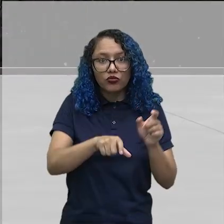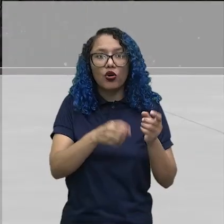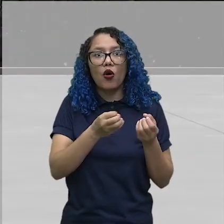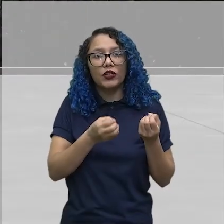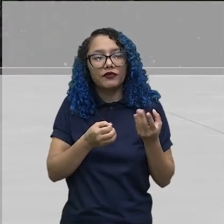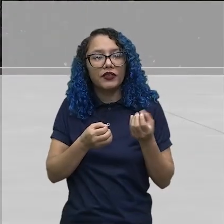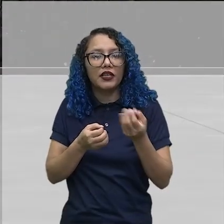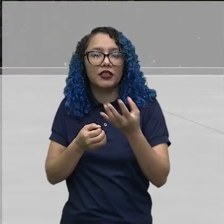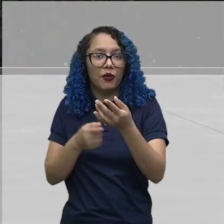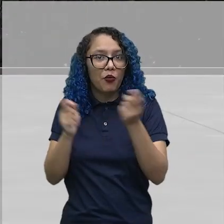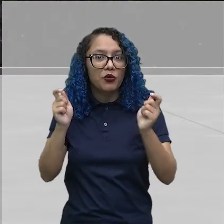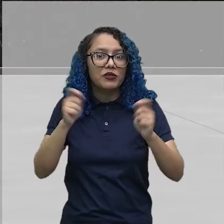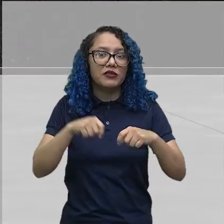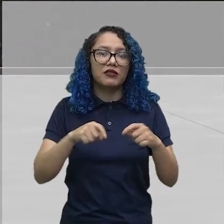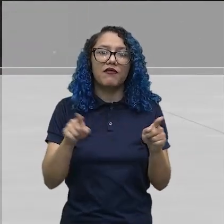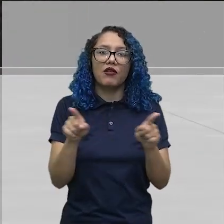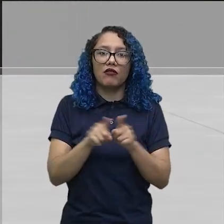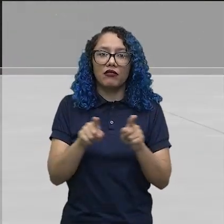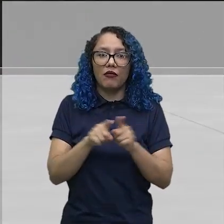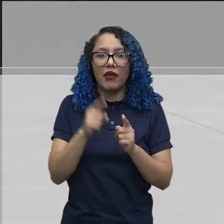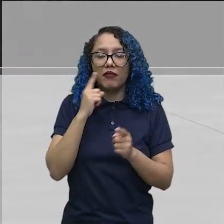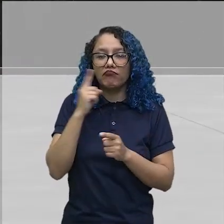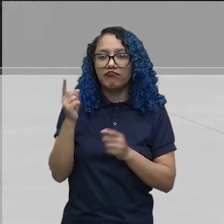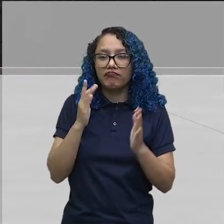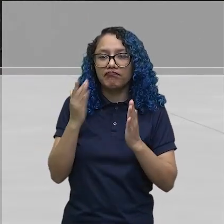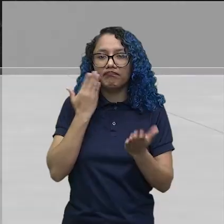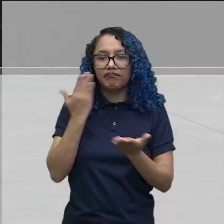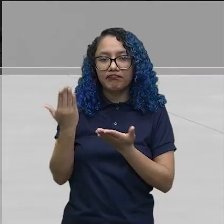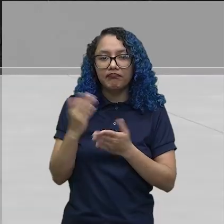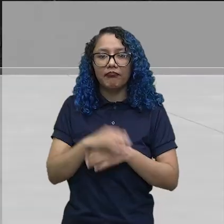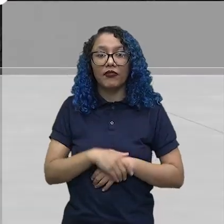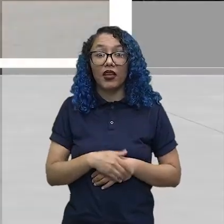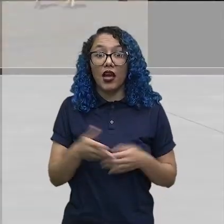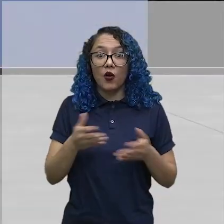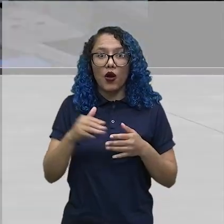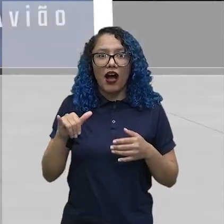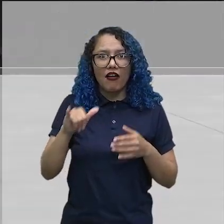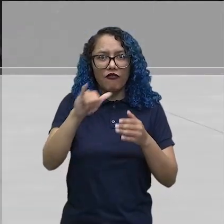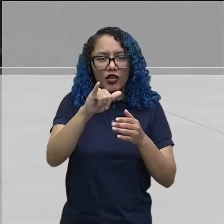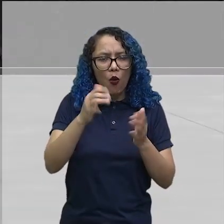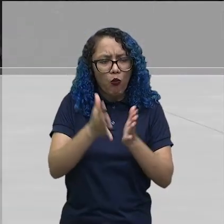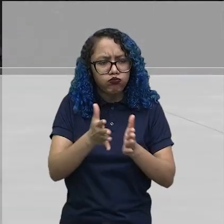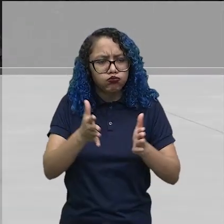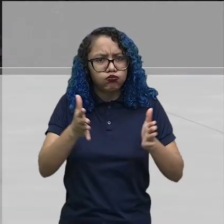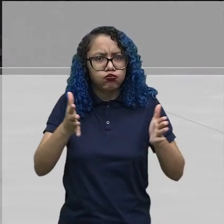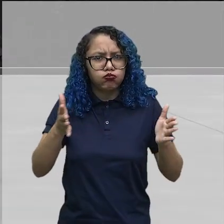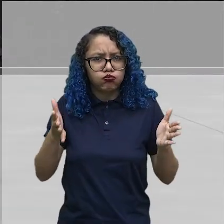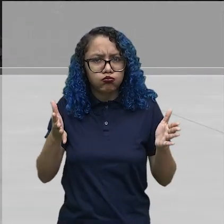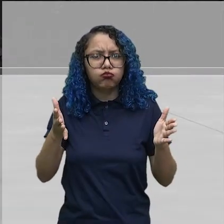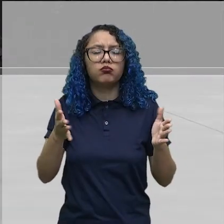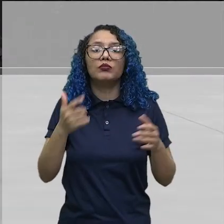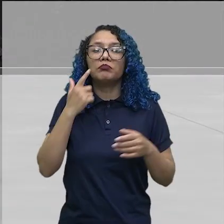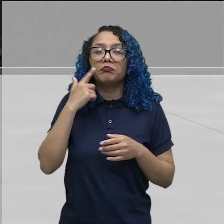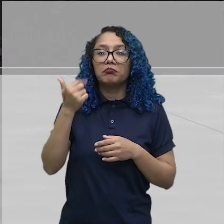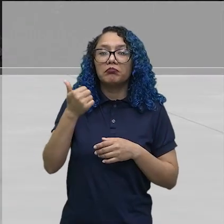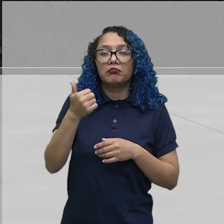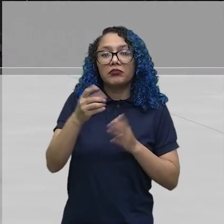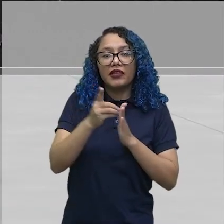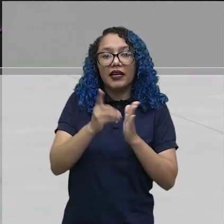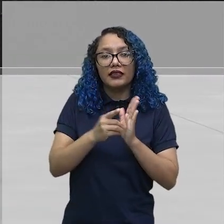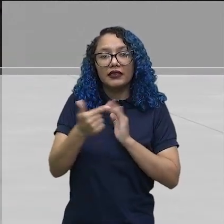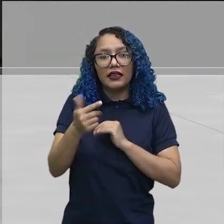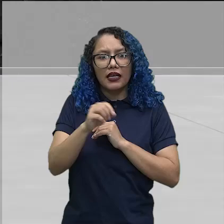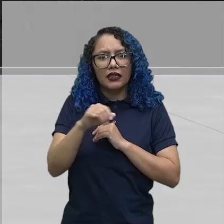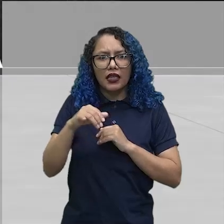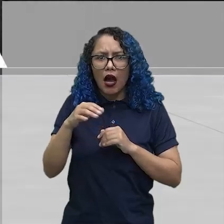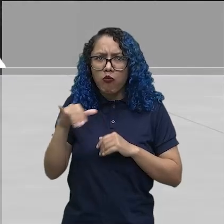outro até. Na década de 60, os aviões eles cresceram, tá? Ficaram maiores. Na década de 70, os aviões ficaram muito